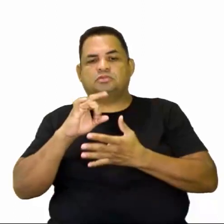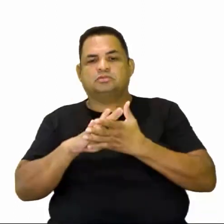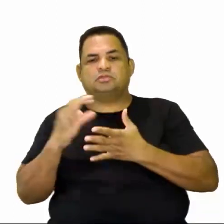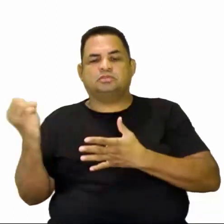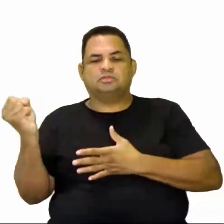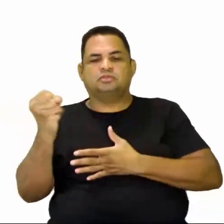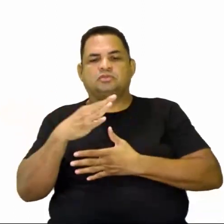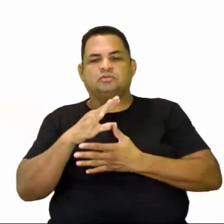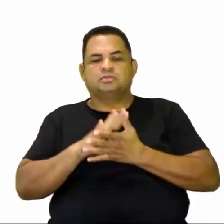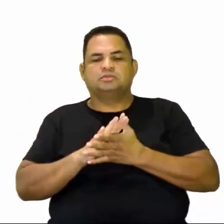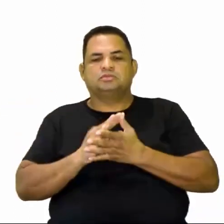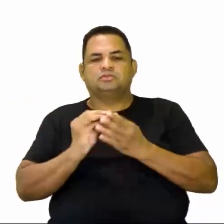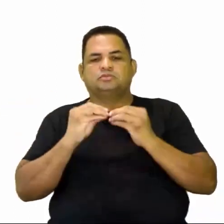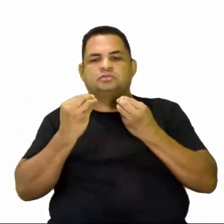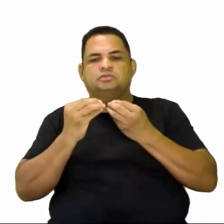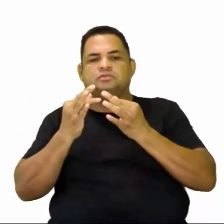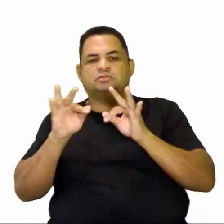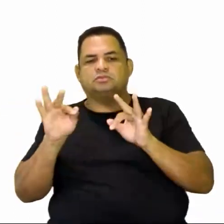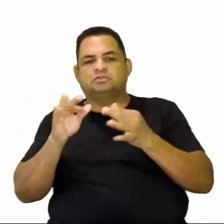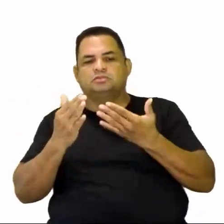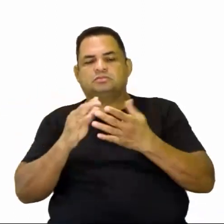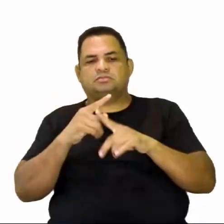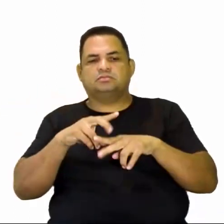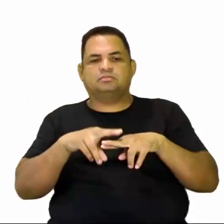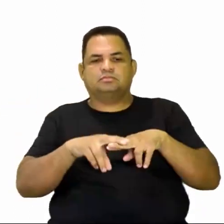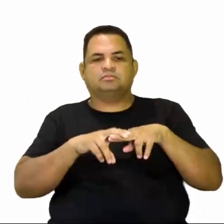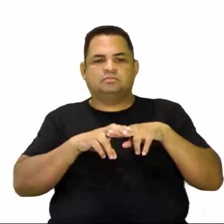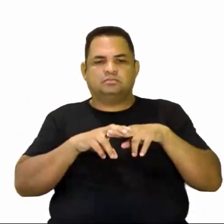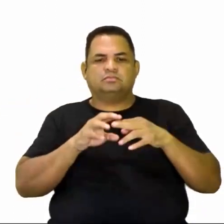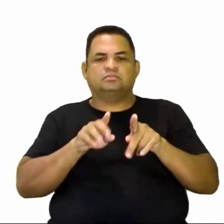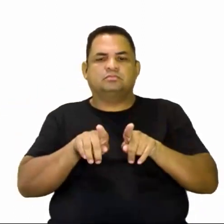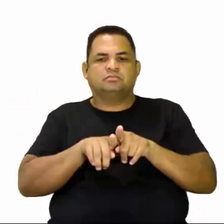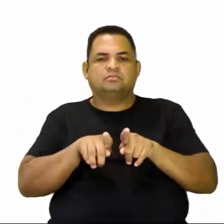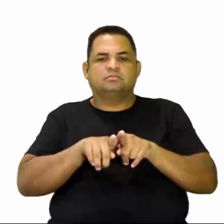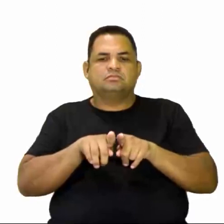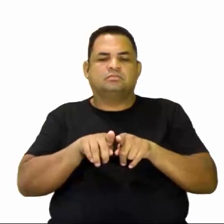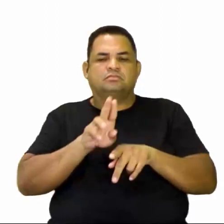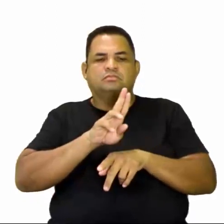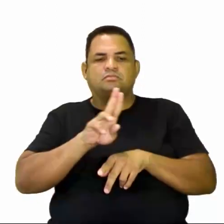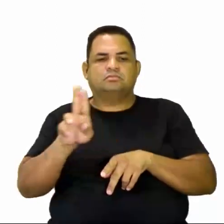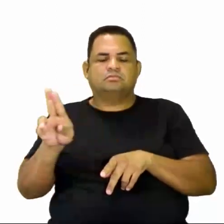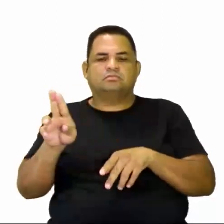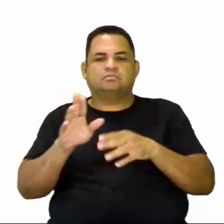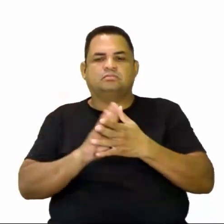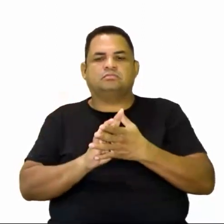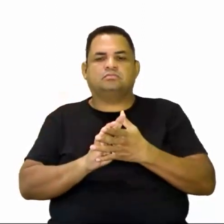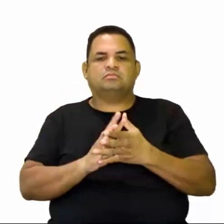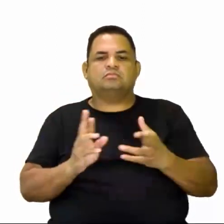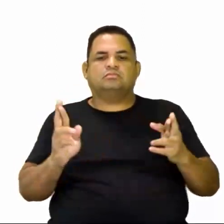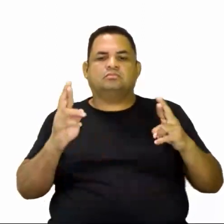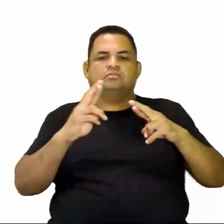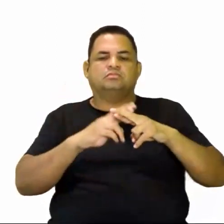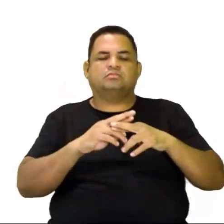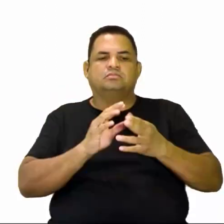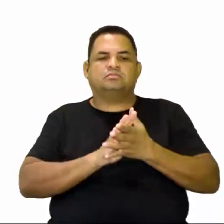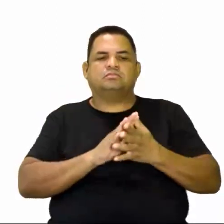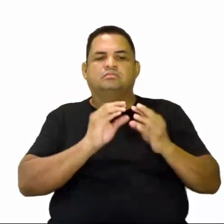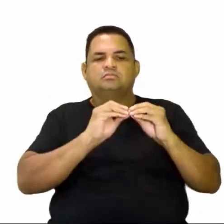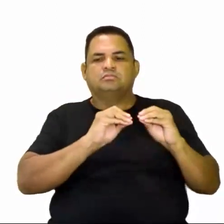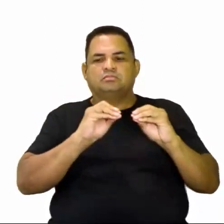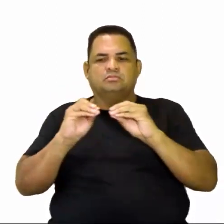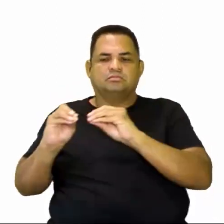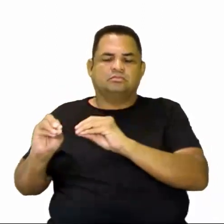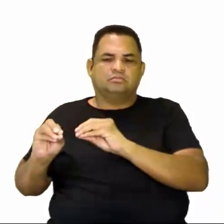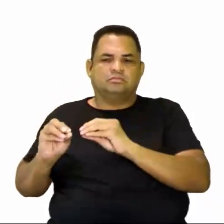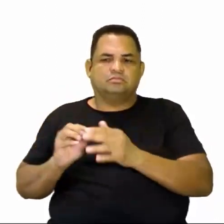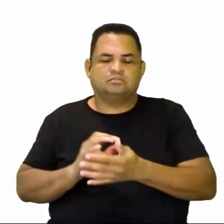nova substância simples. Por isso, ela é também chamada reação de deslocamento. Meu caro